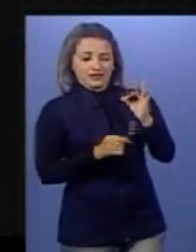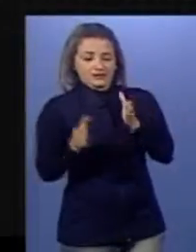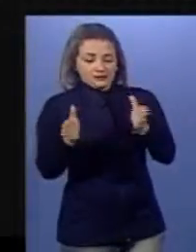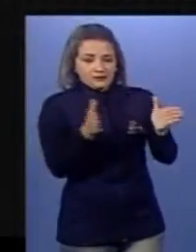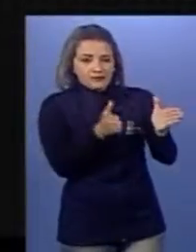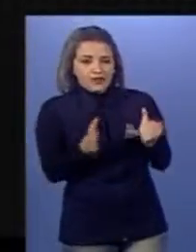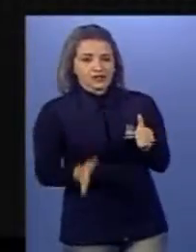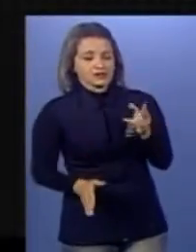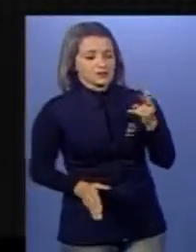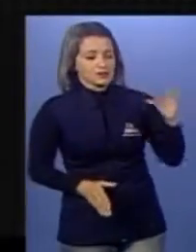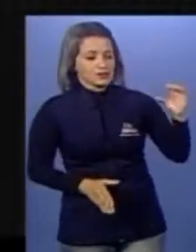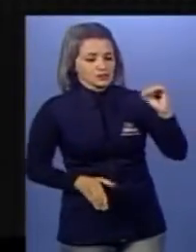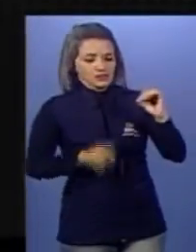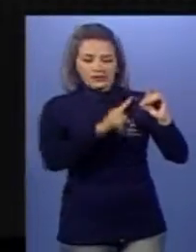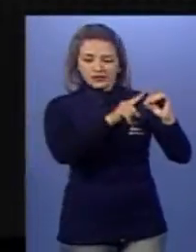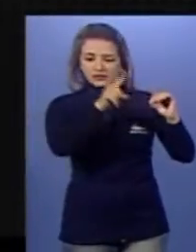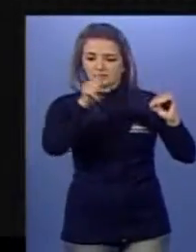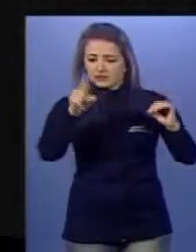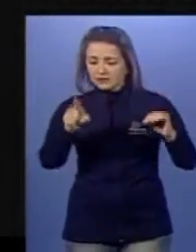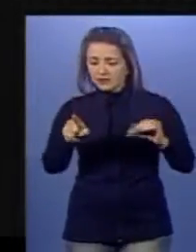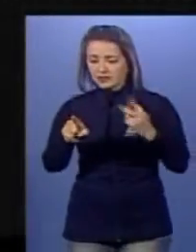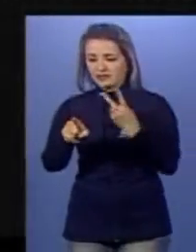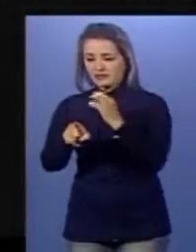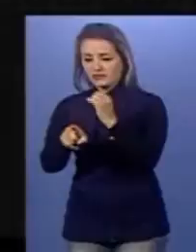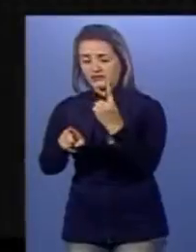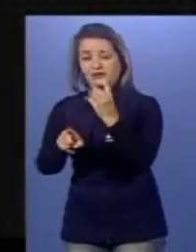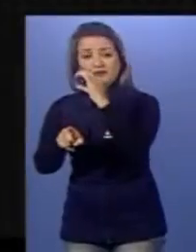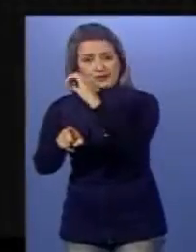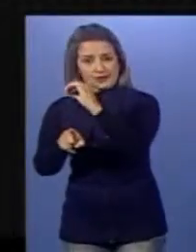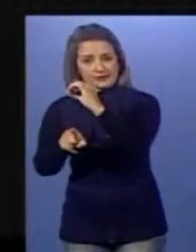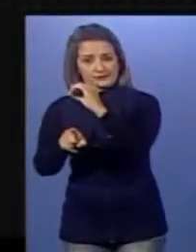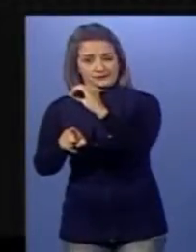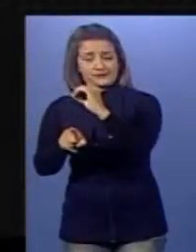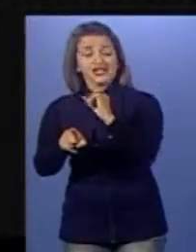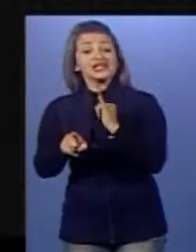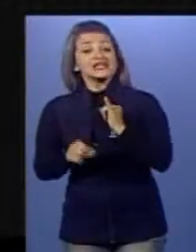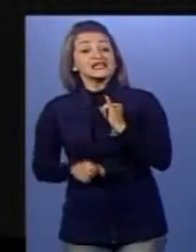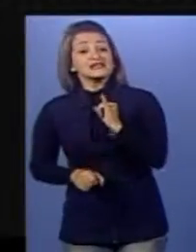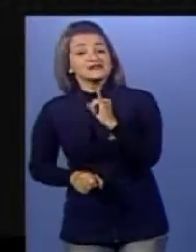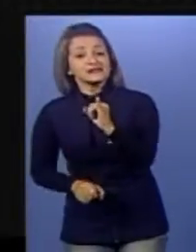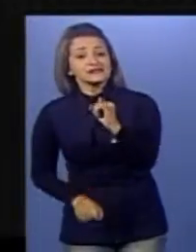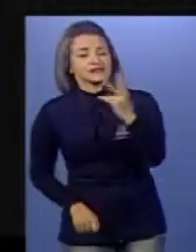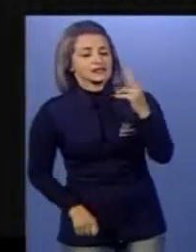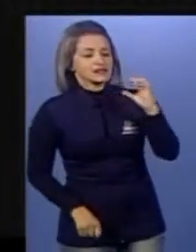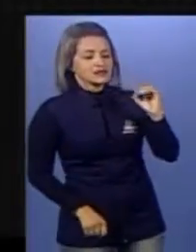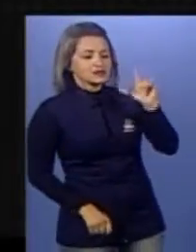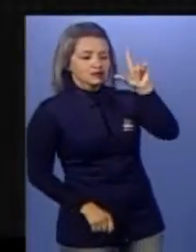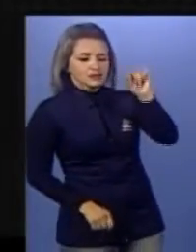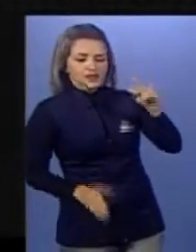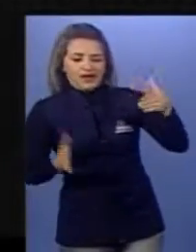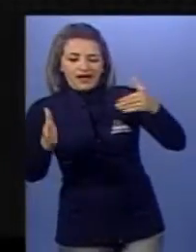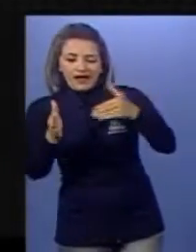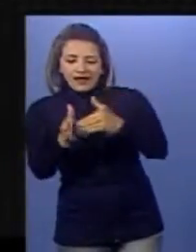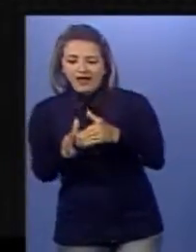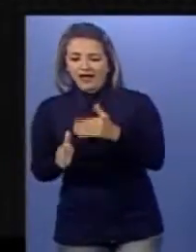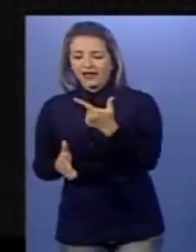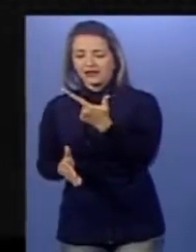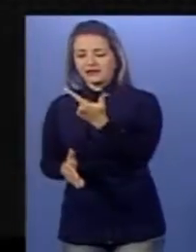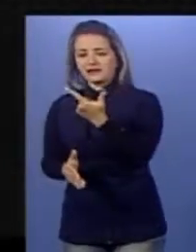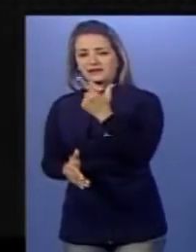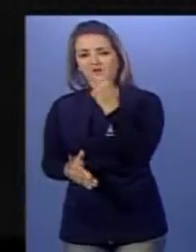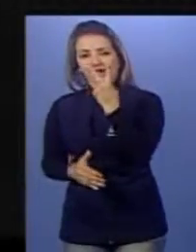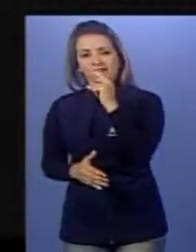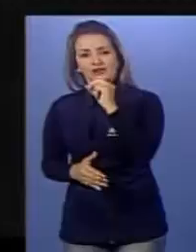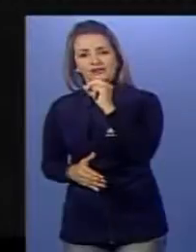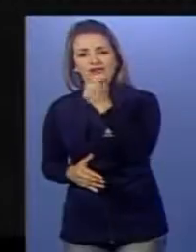no período idéias para 2020 então assim de 2000 a 2010 por exemplo